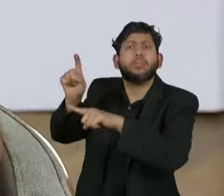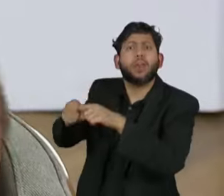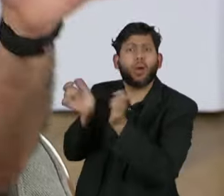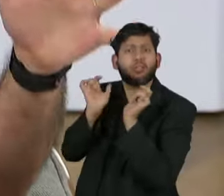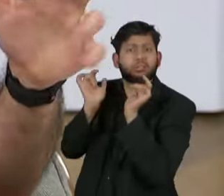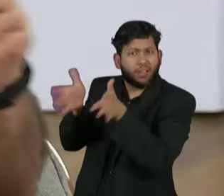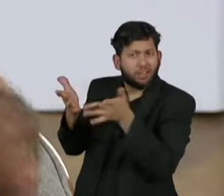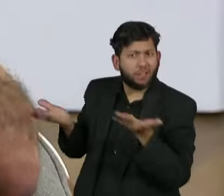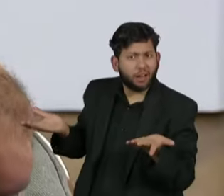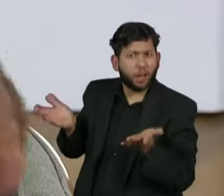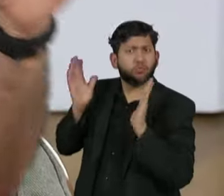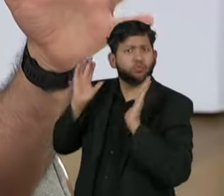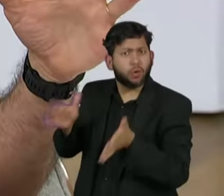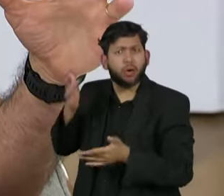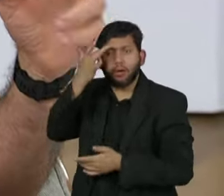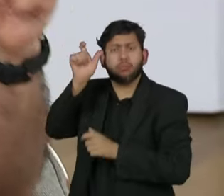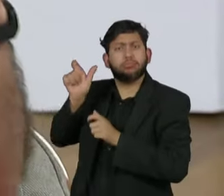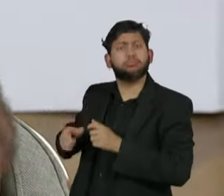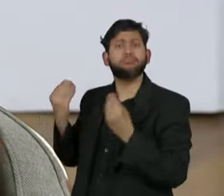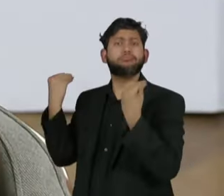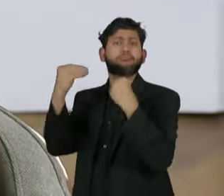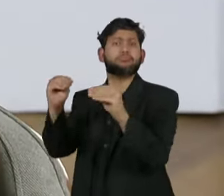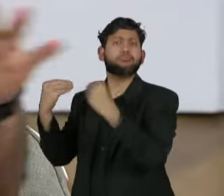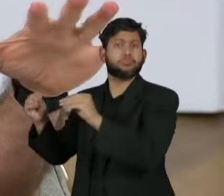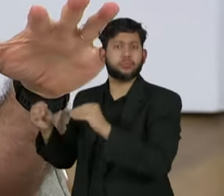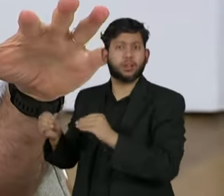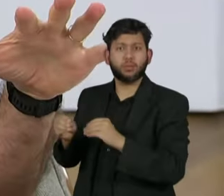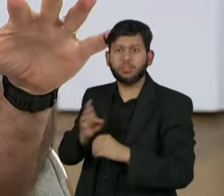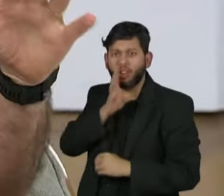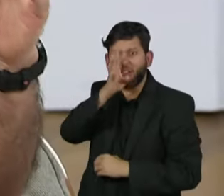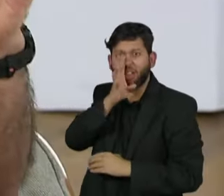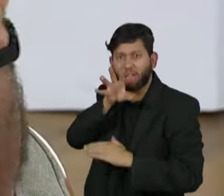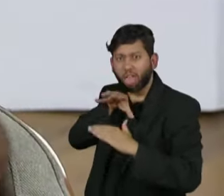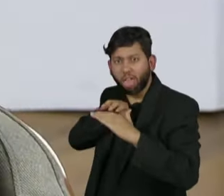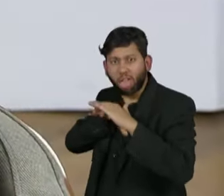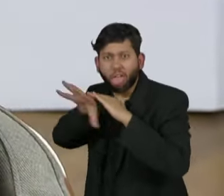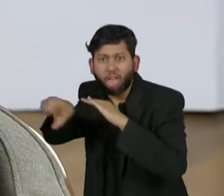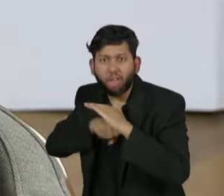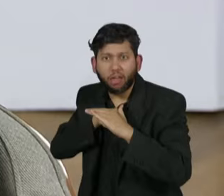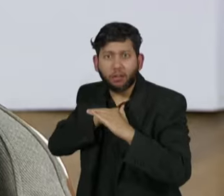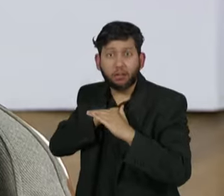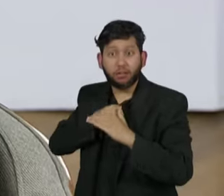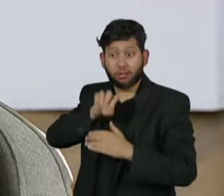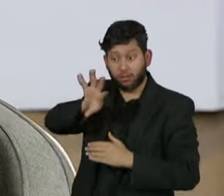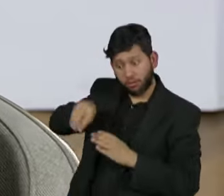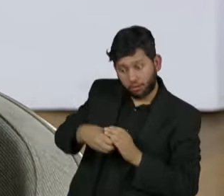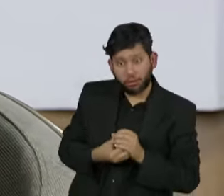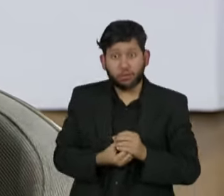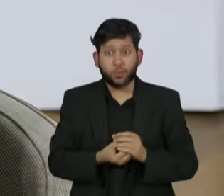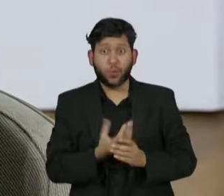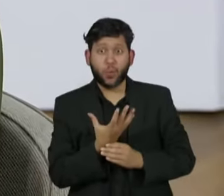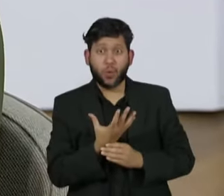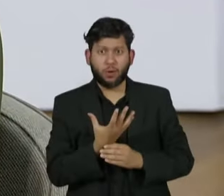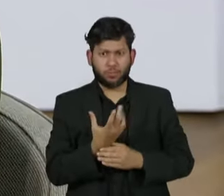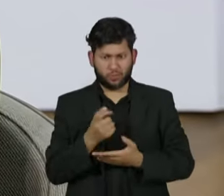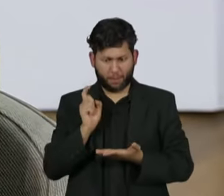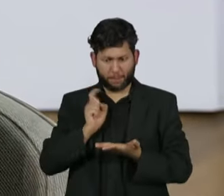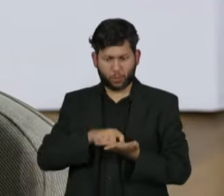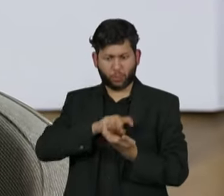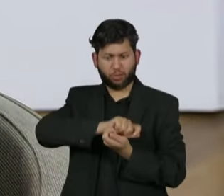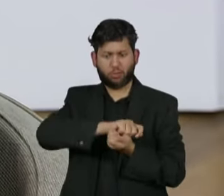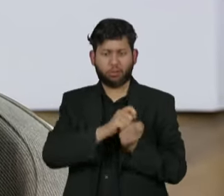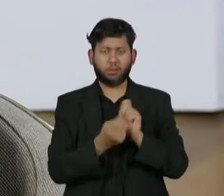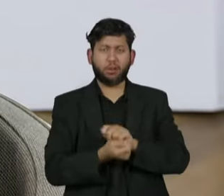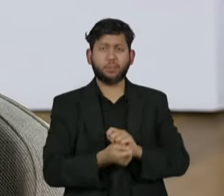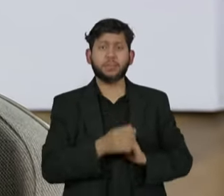tava lá tava lá publicado tava lá aberto você não invadiu nenhuma base de dados para treinar os modelos agora você aperta um botão lá